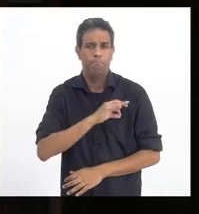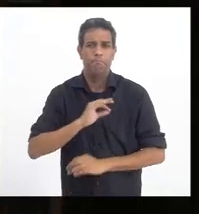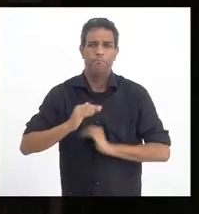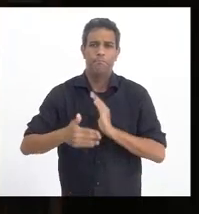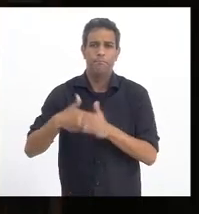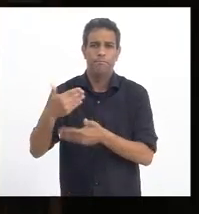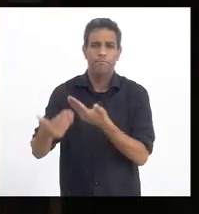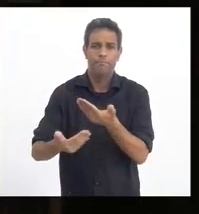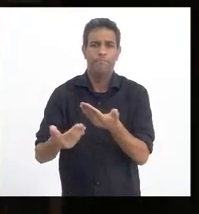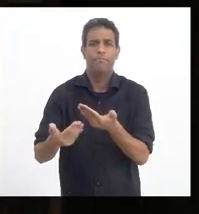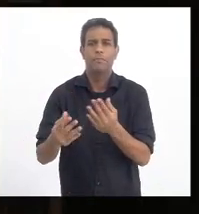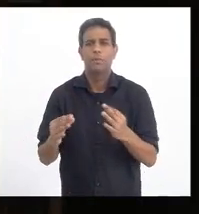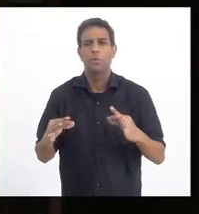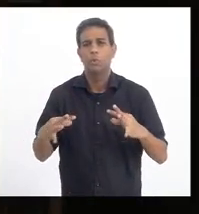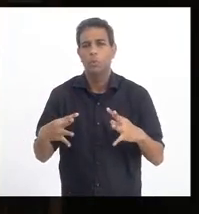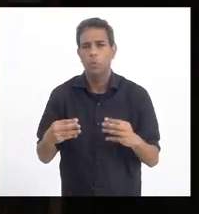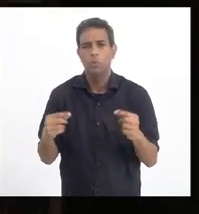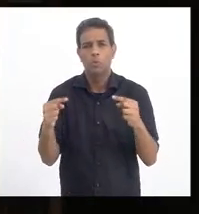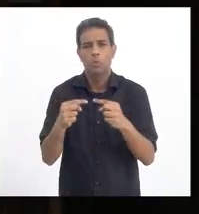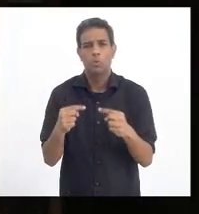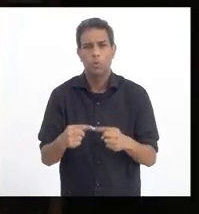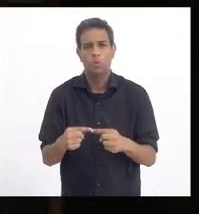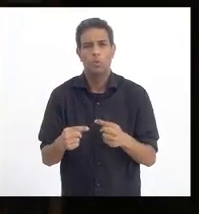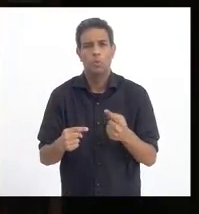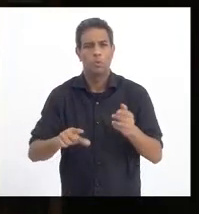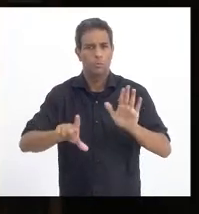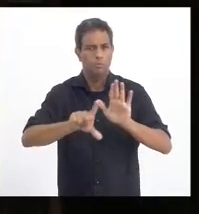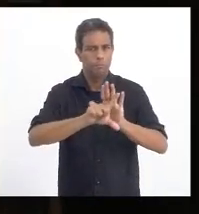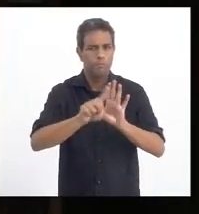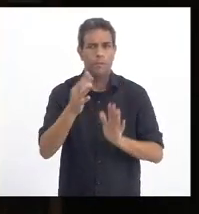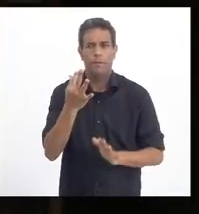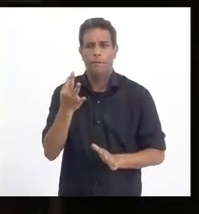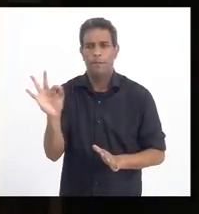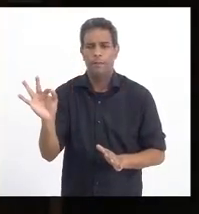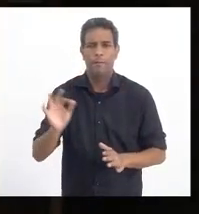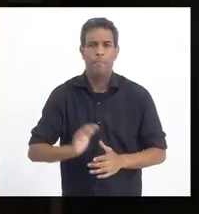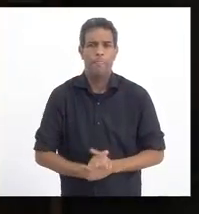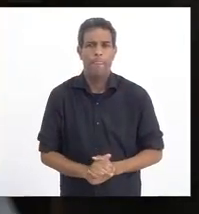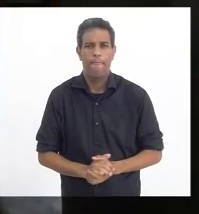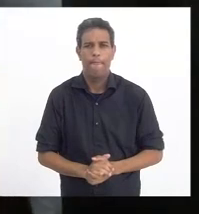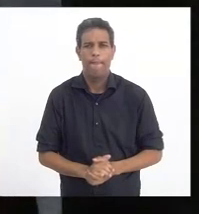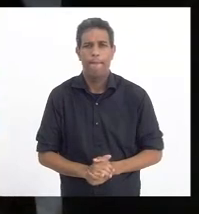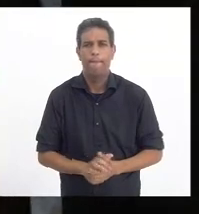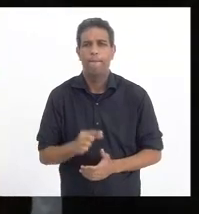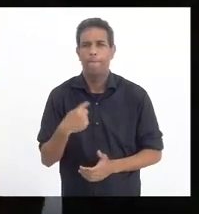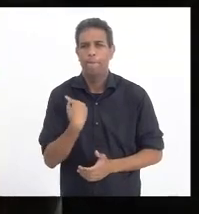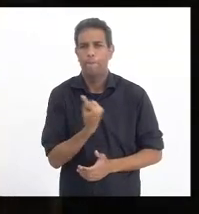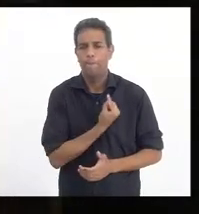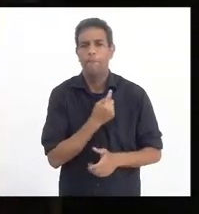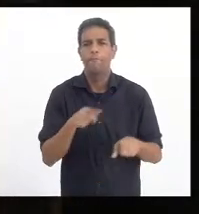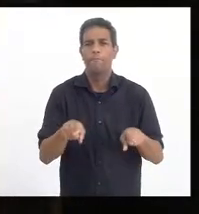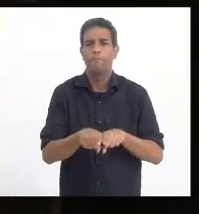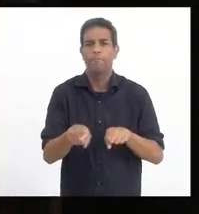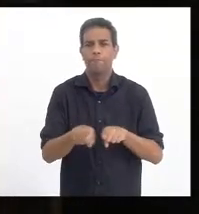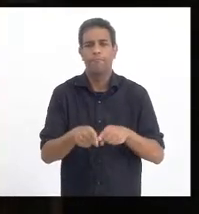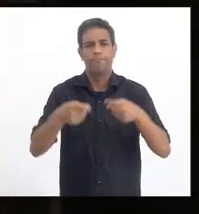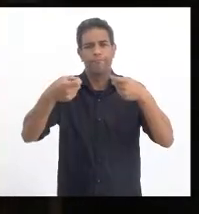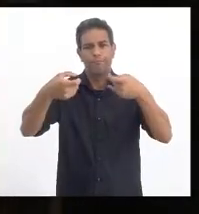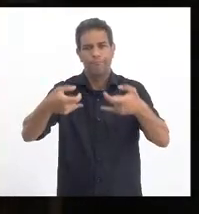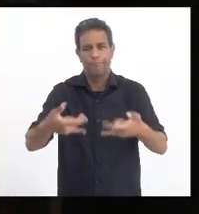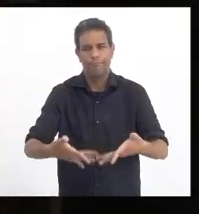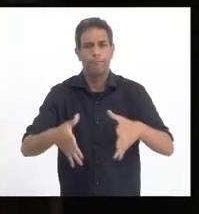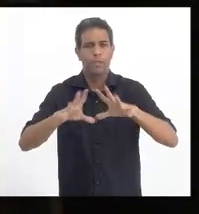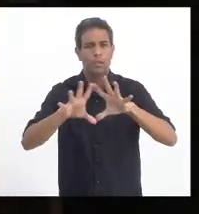reprodução da lei federal nós colocamos aqui explicitamente